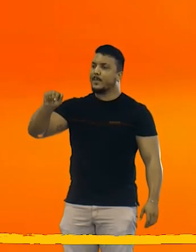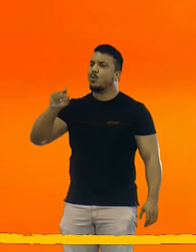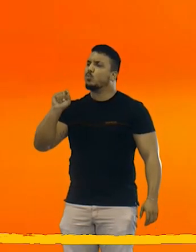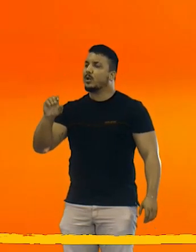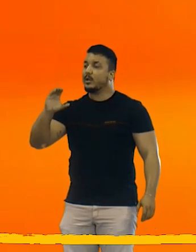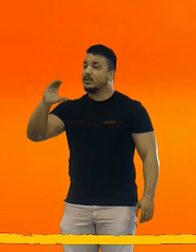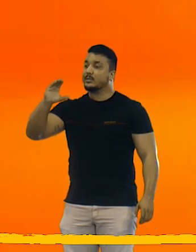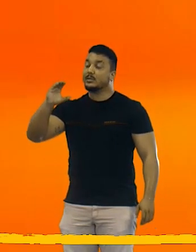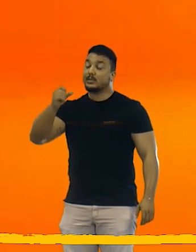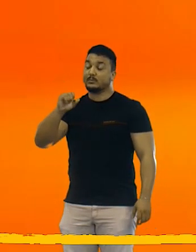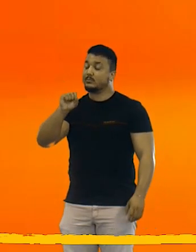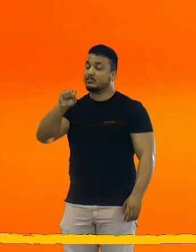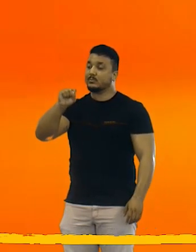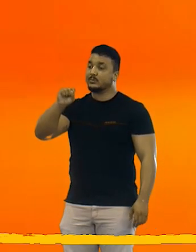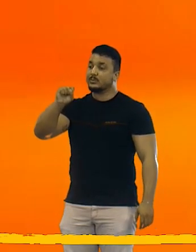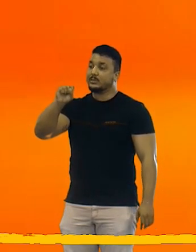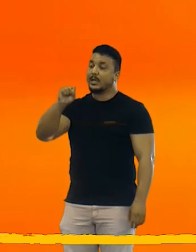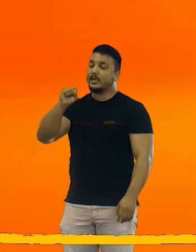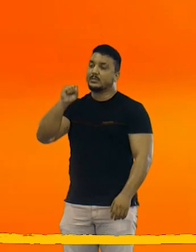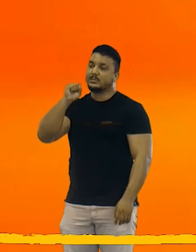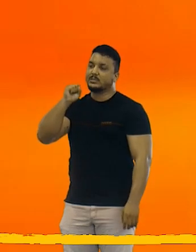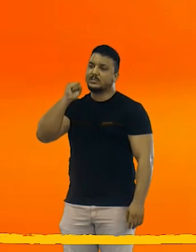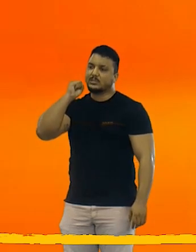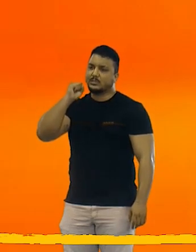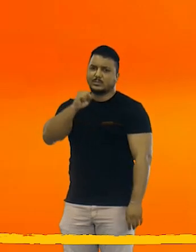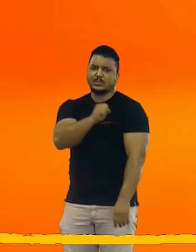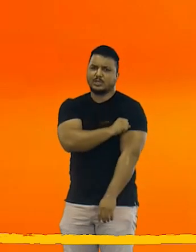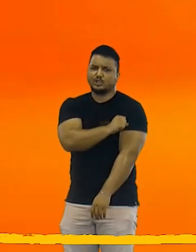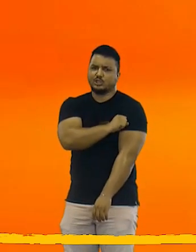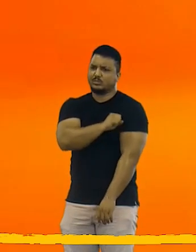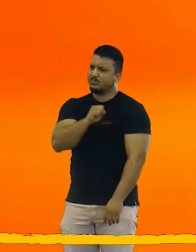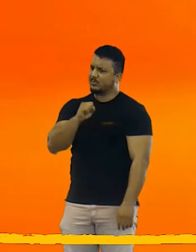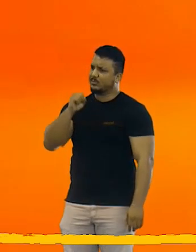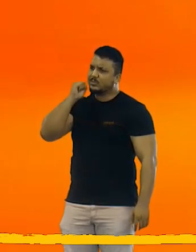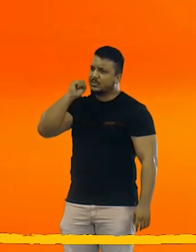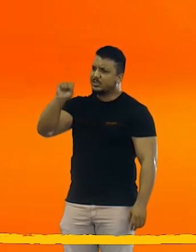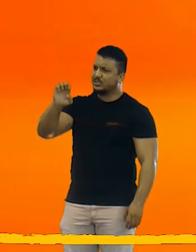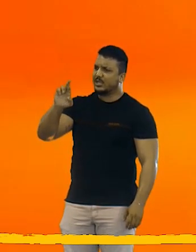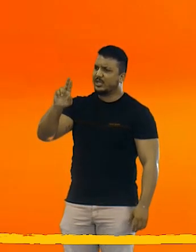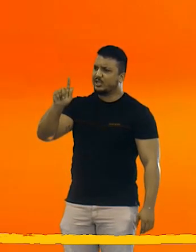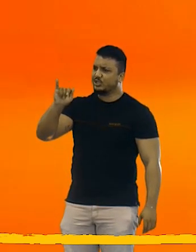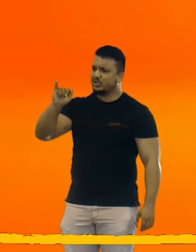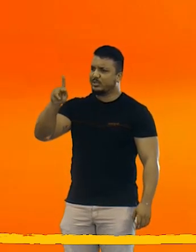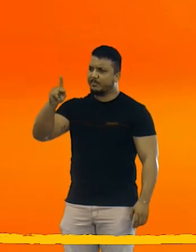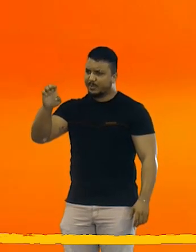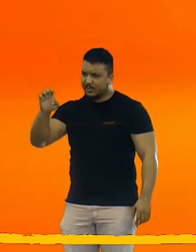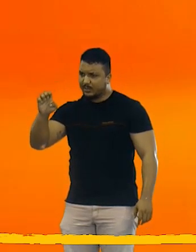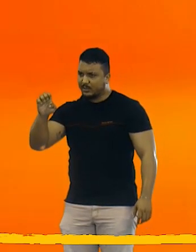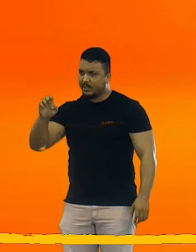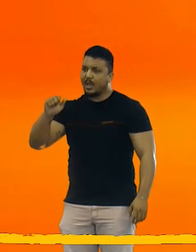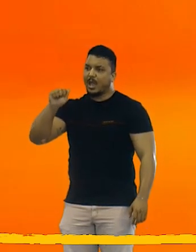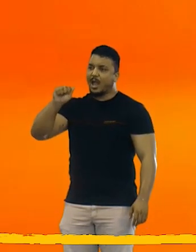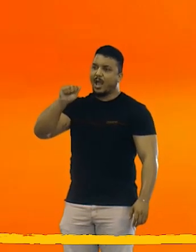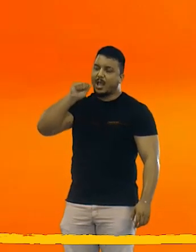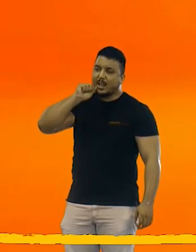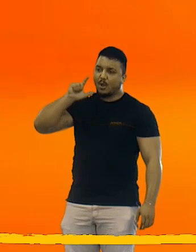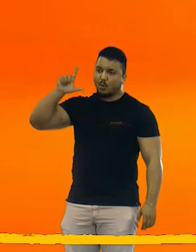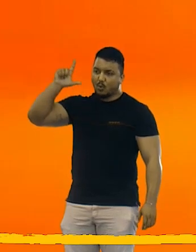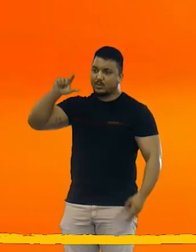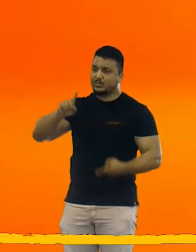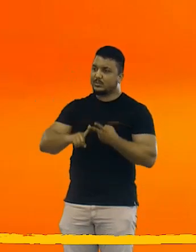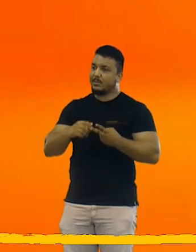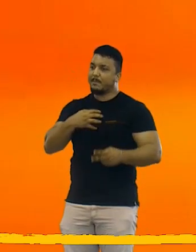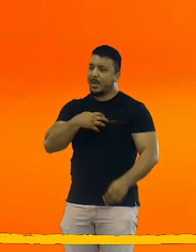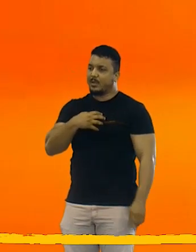Cealba? Sergipe, Alagoas e Bahia. São novas áreas de especializações de